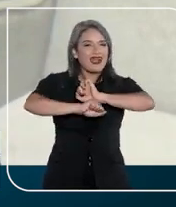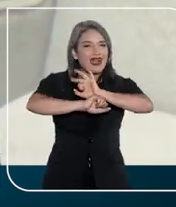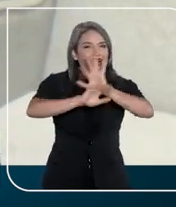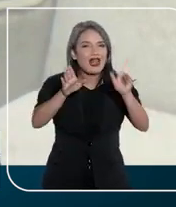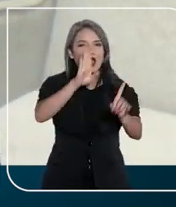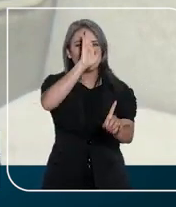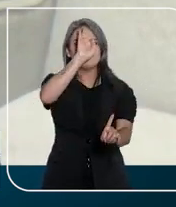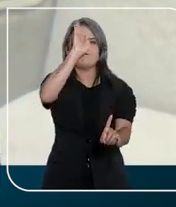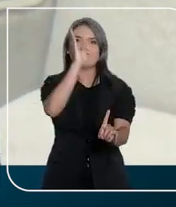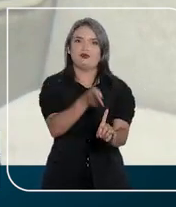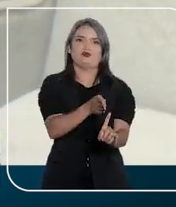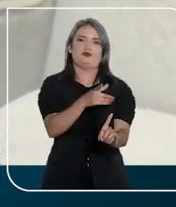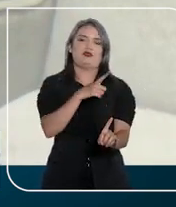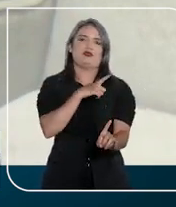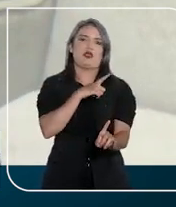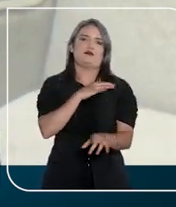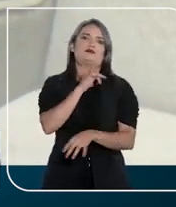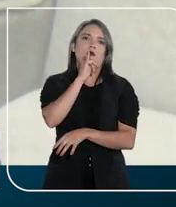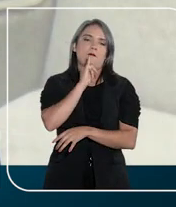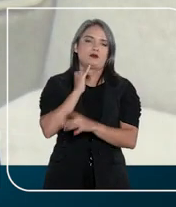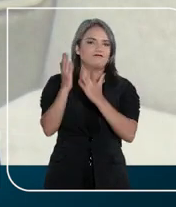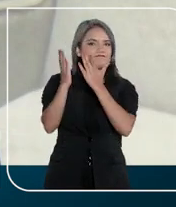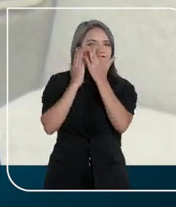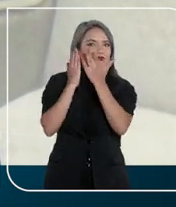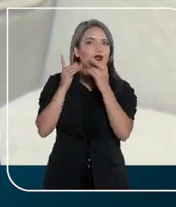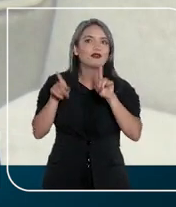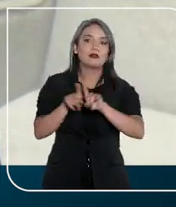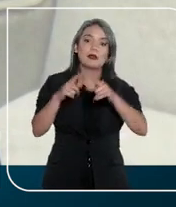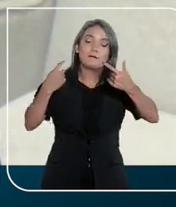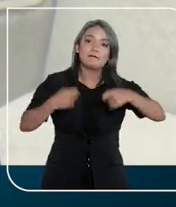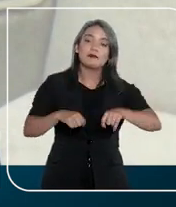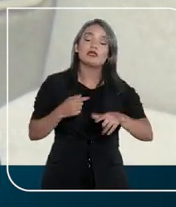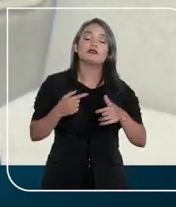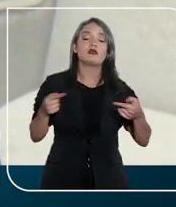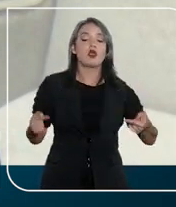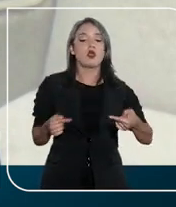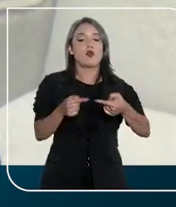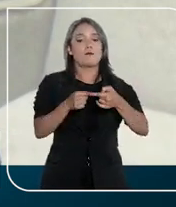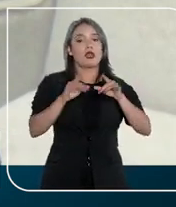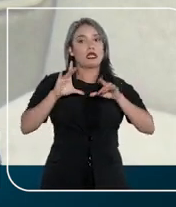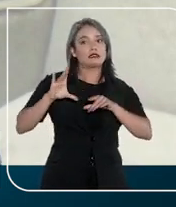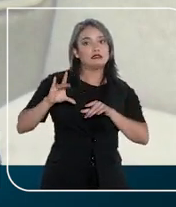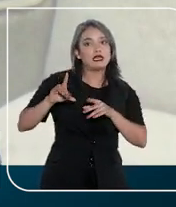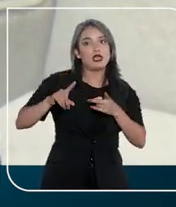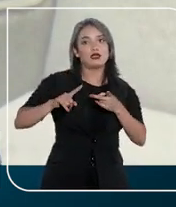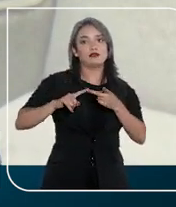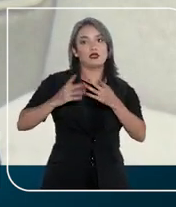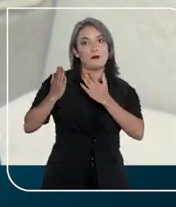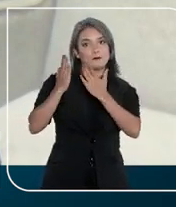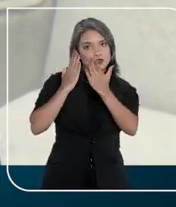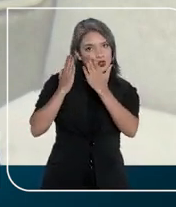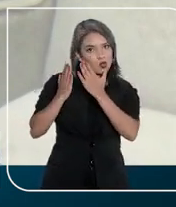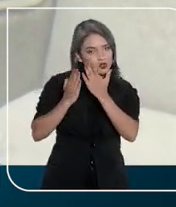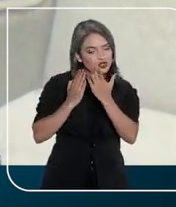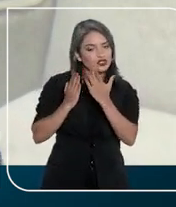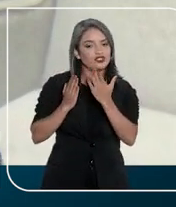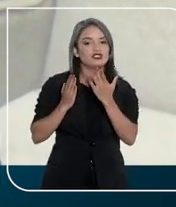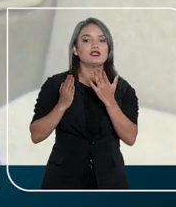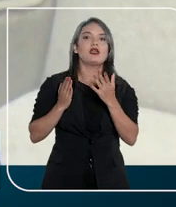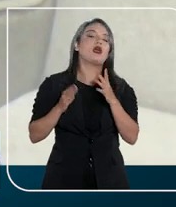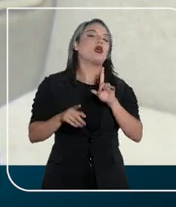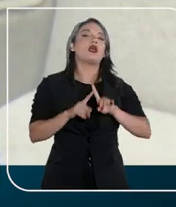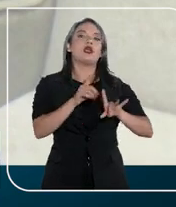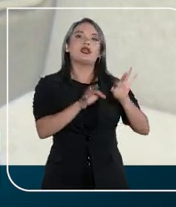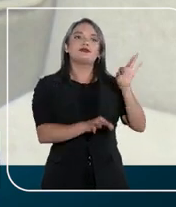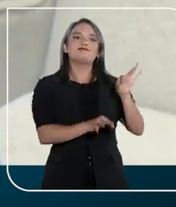do exame psicotécnico, tem que ser pautado na ciência, no caso na psicologia, e a gente da área jurídica muitas vezes tem